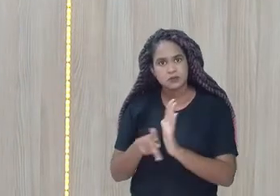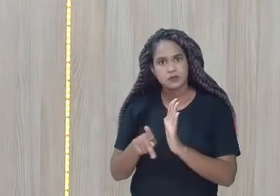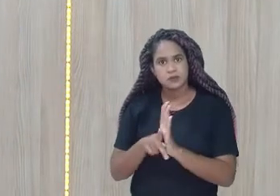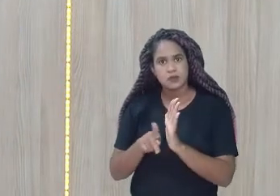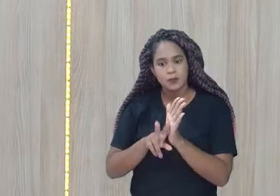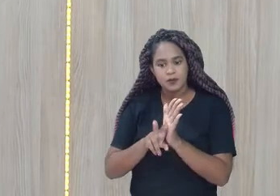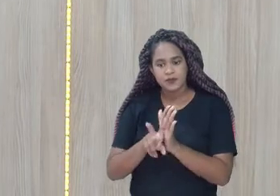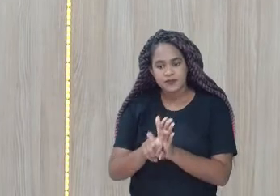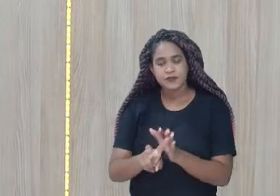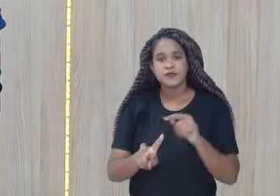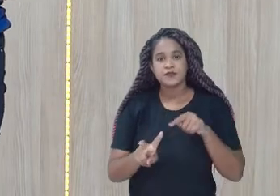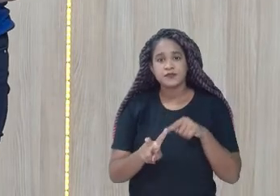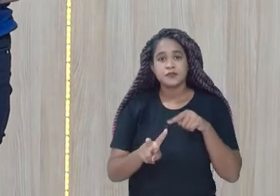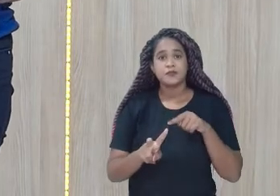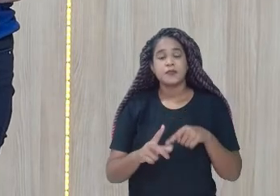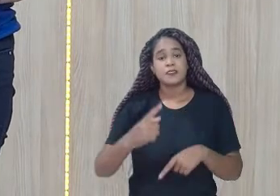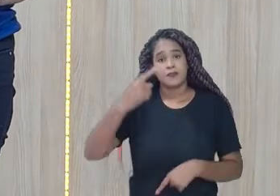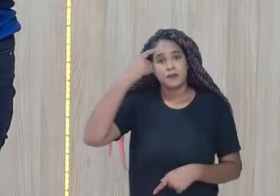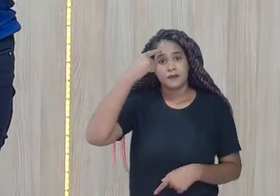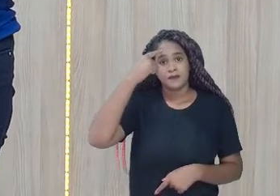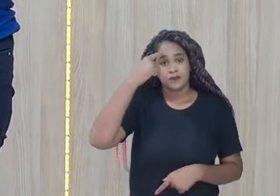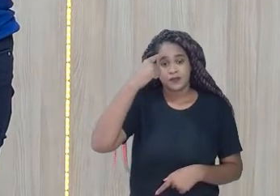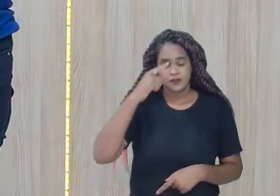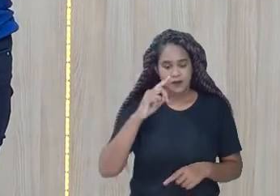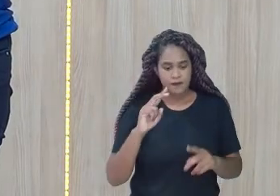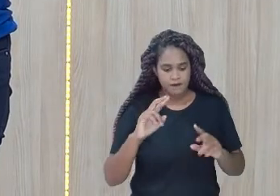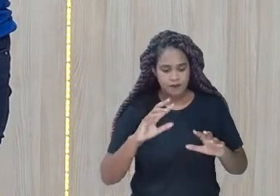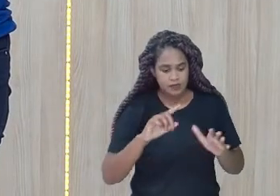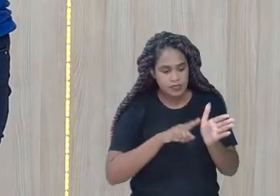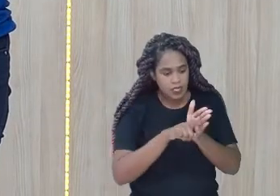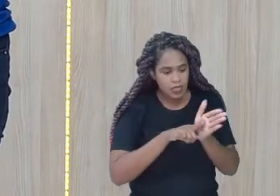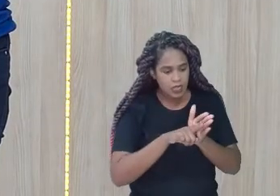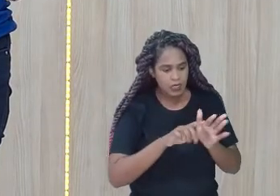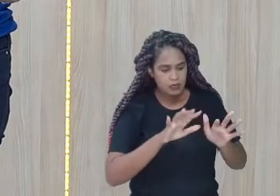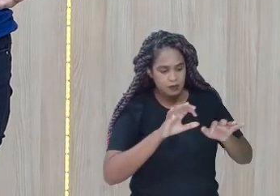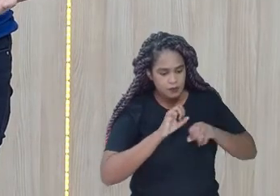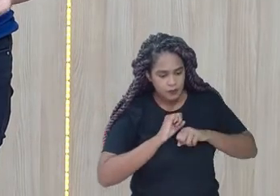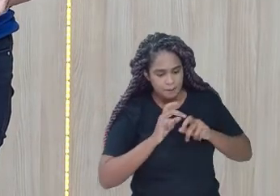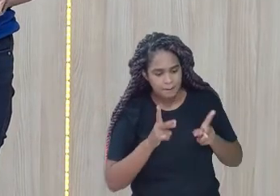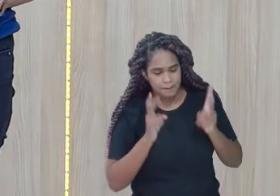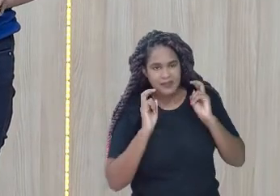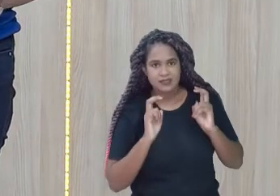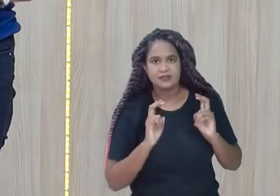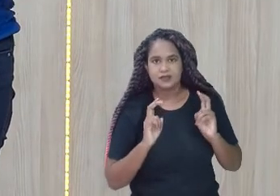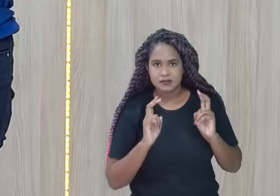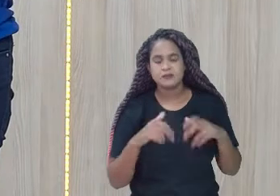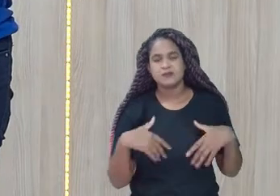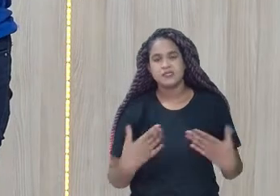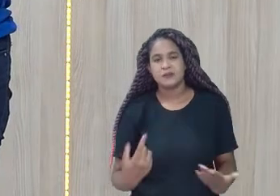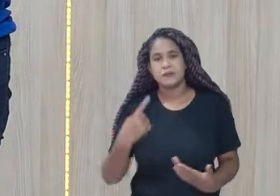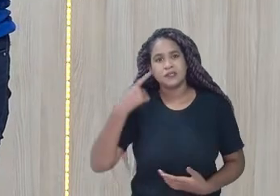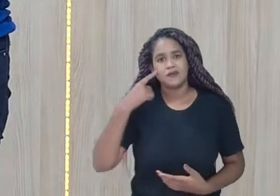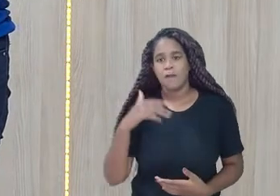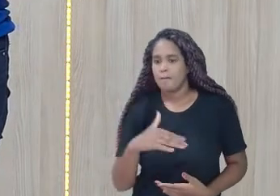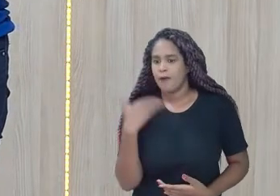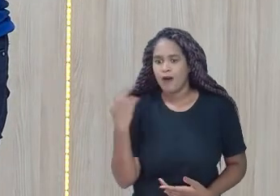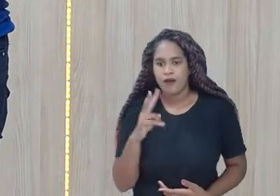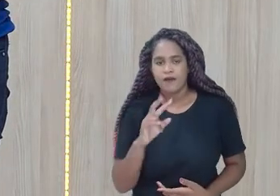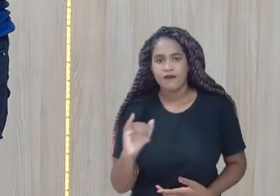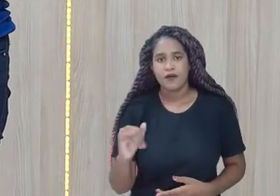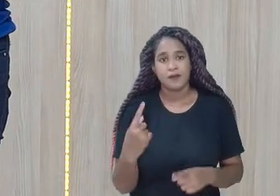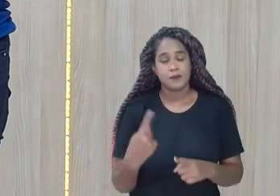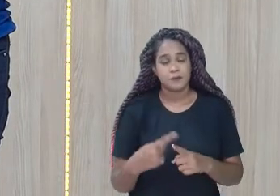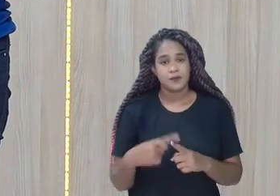vírus, já achava que iria morrer, até porque muitas pessoas portadoras do vírus e chegou a doença